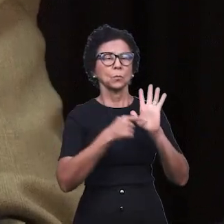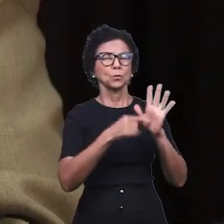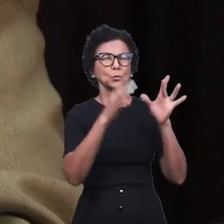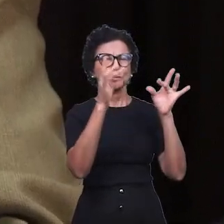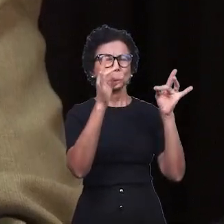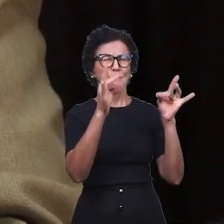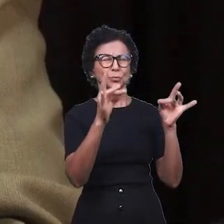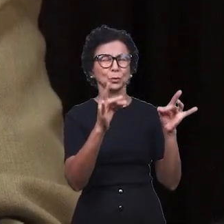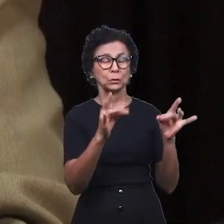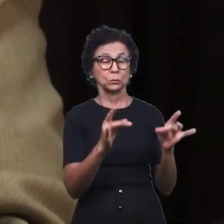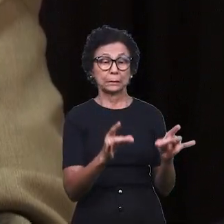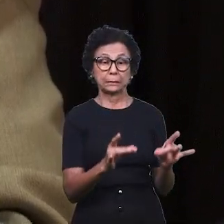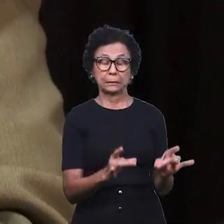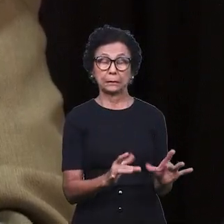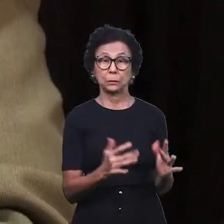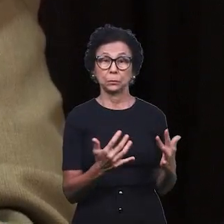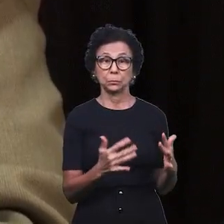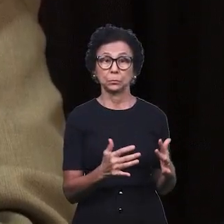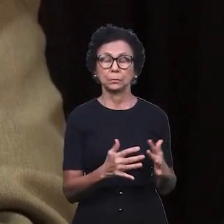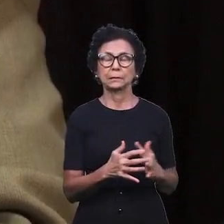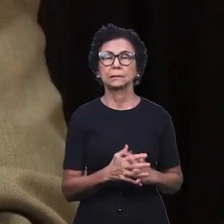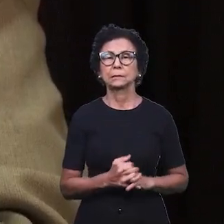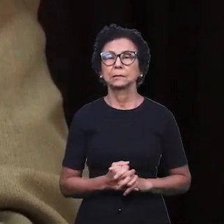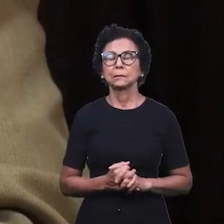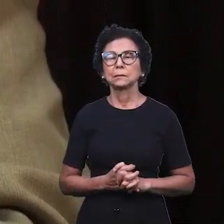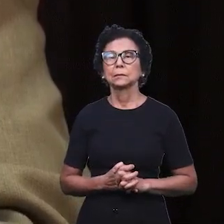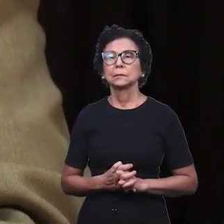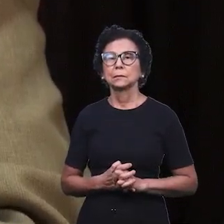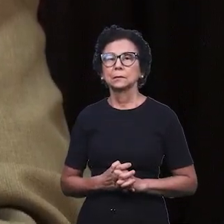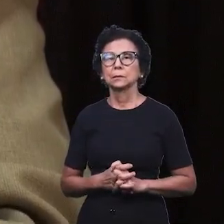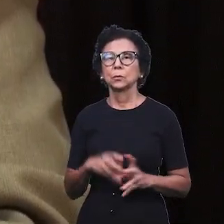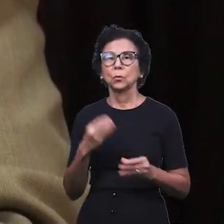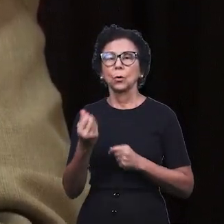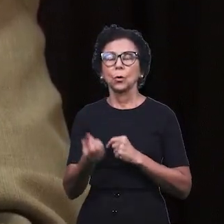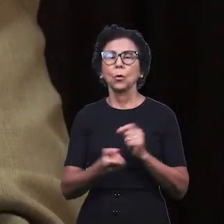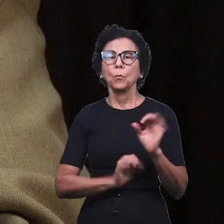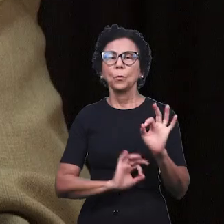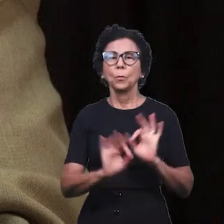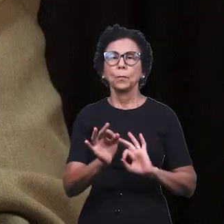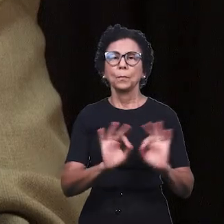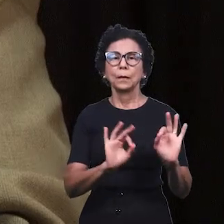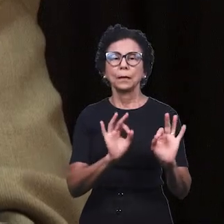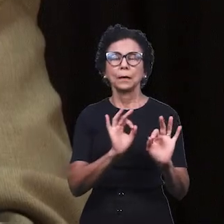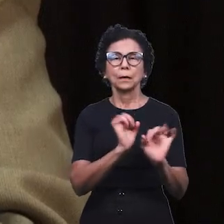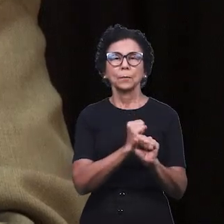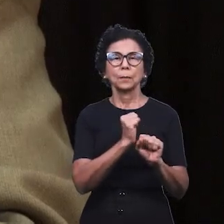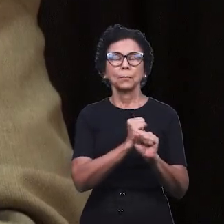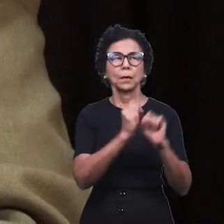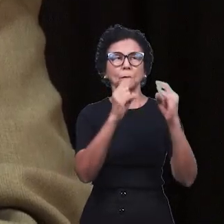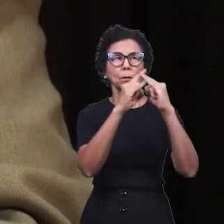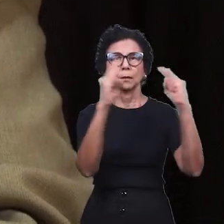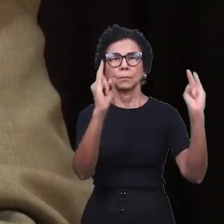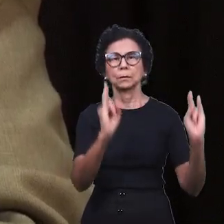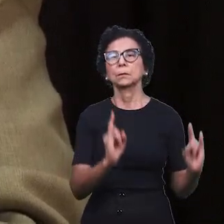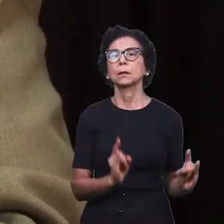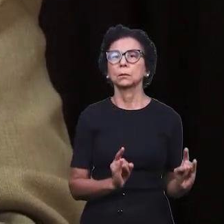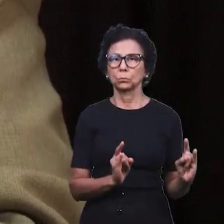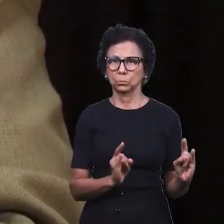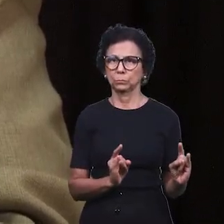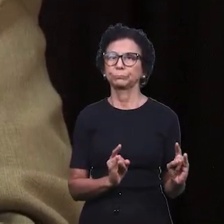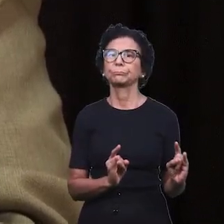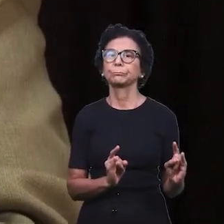precisão muito grande e um alcance profundo nos detalhes. Estamos falando do